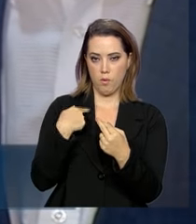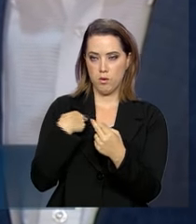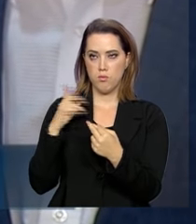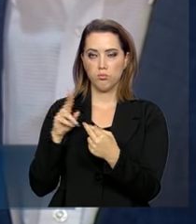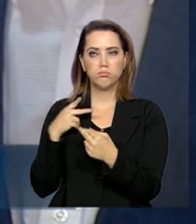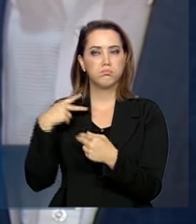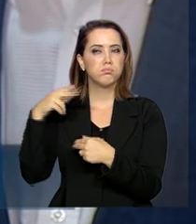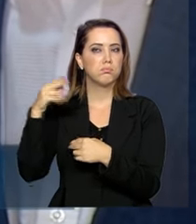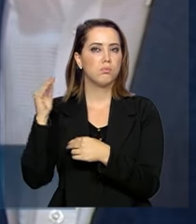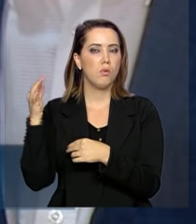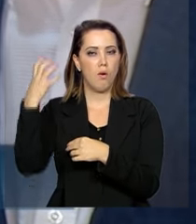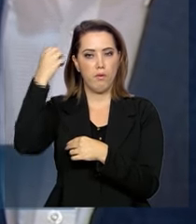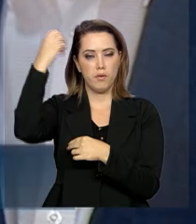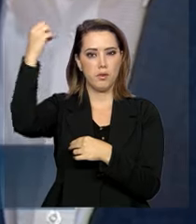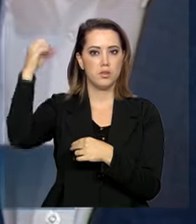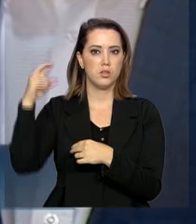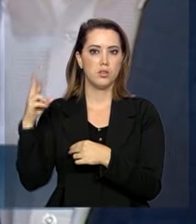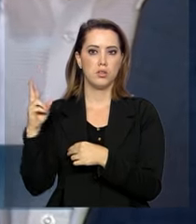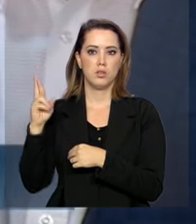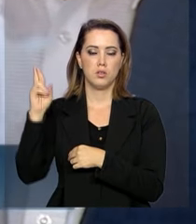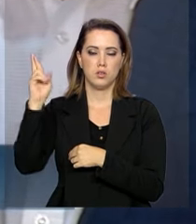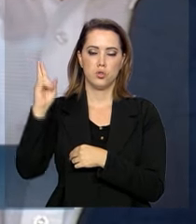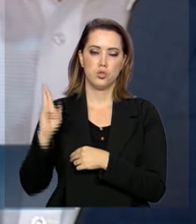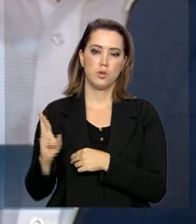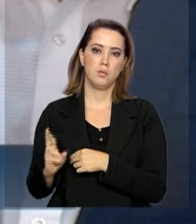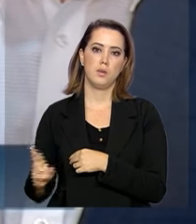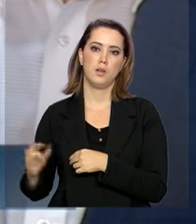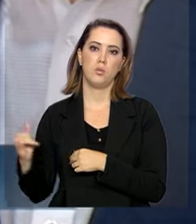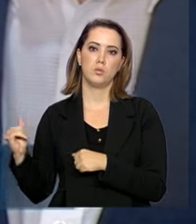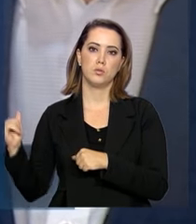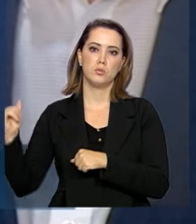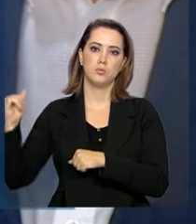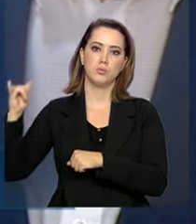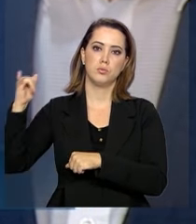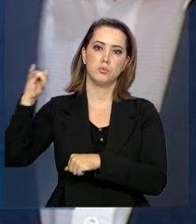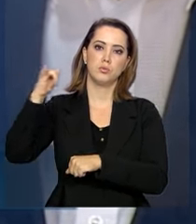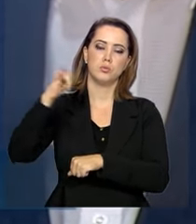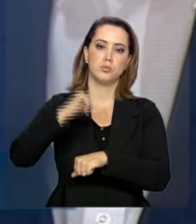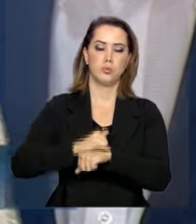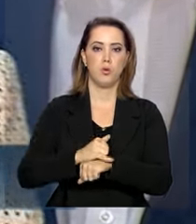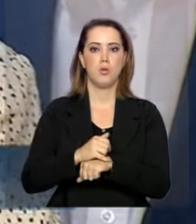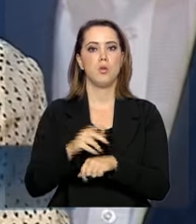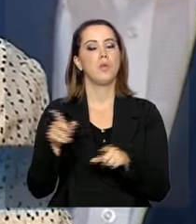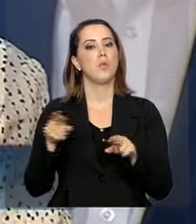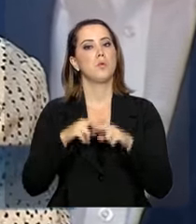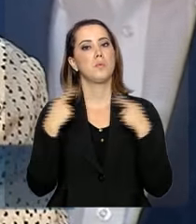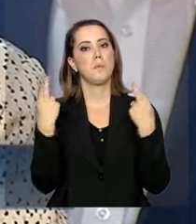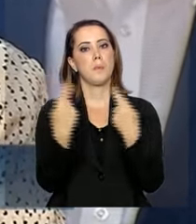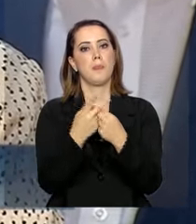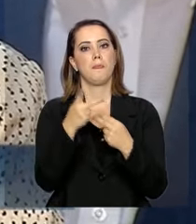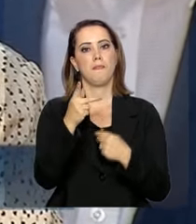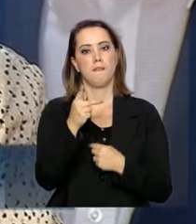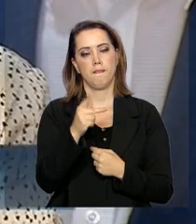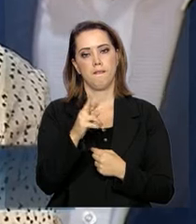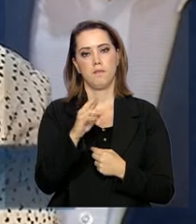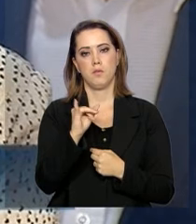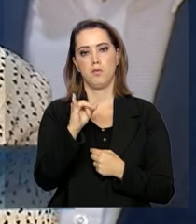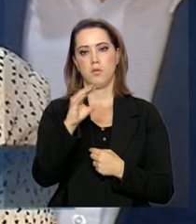a Rússia para uma reunião também dos BRICS e parei